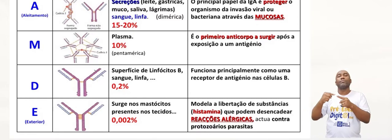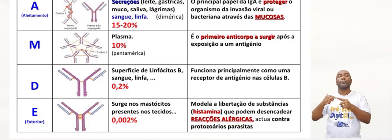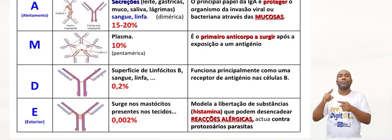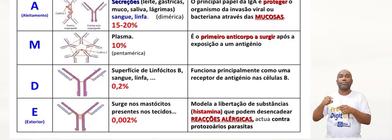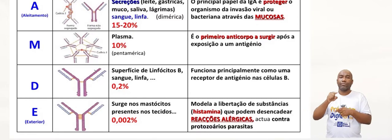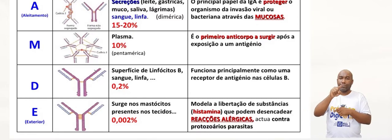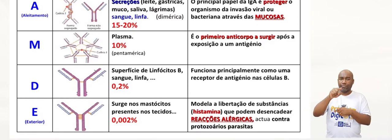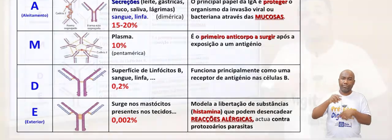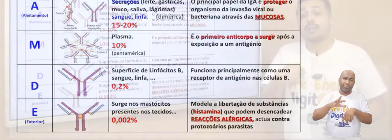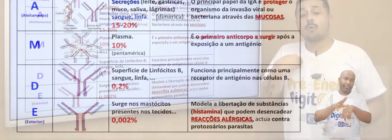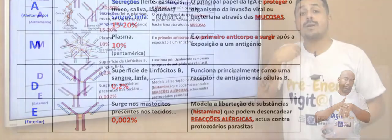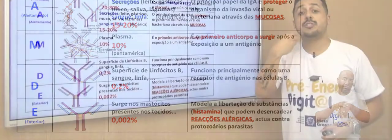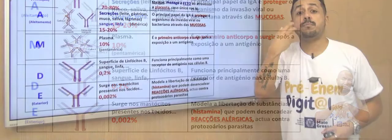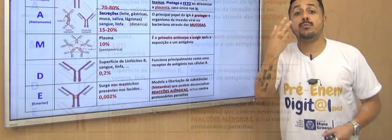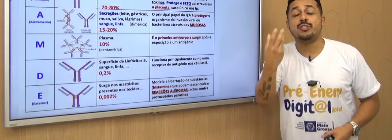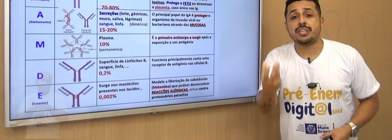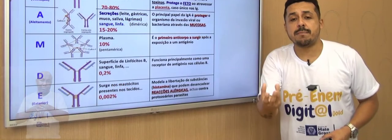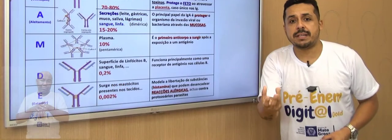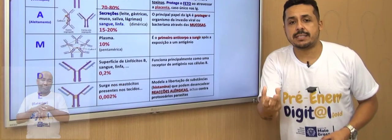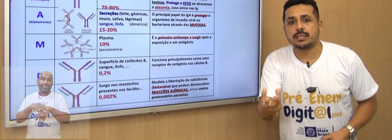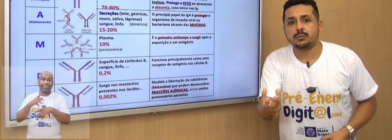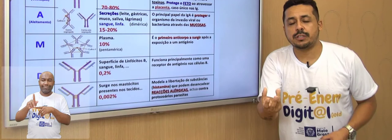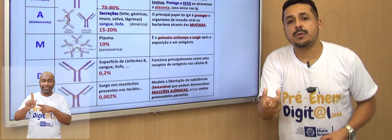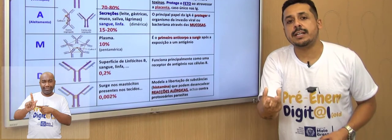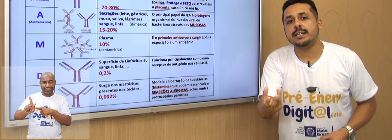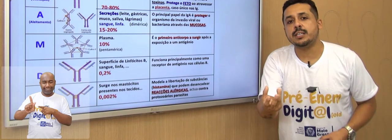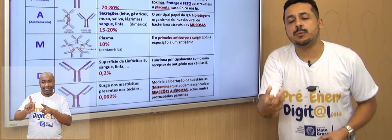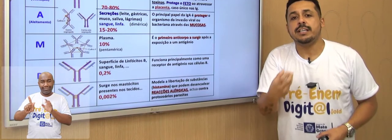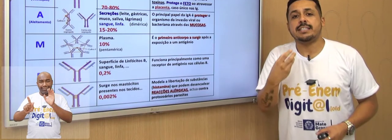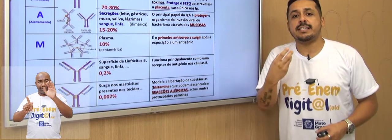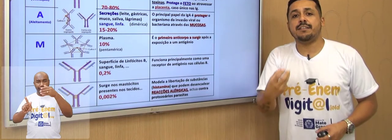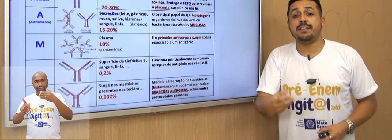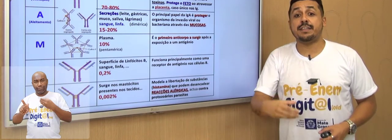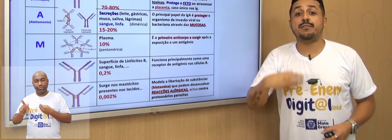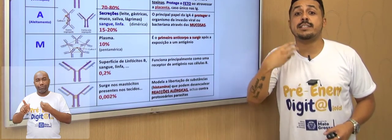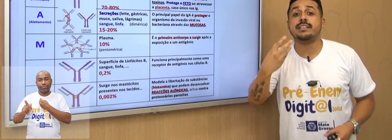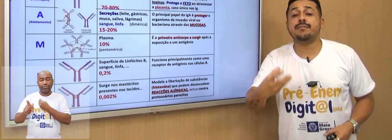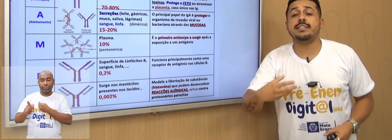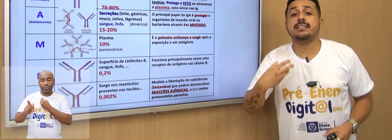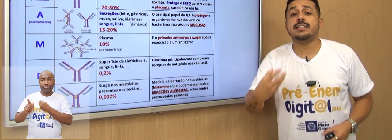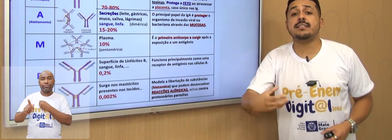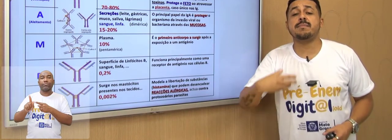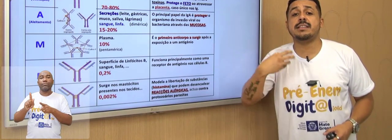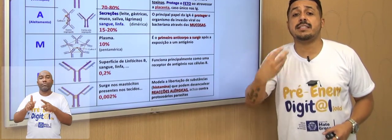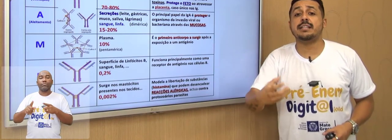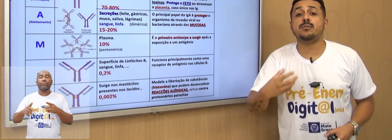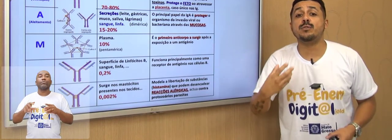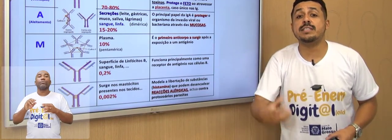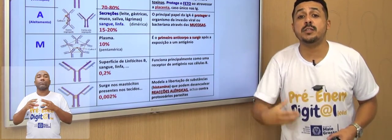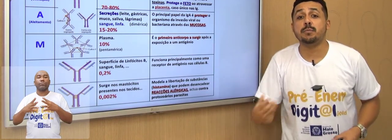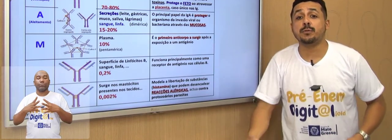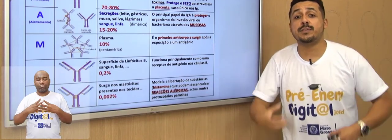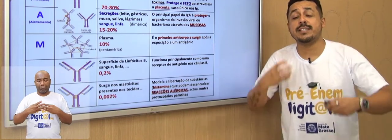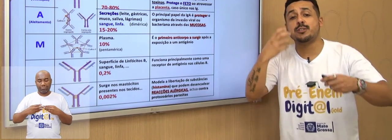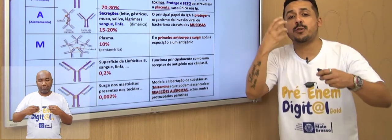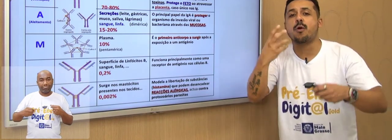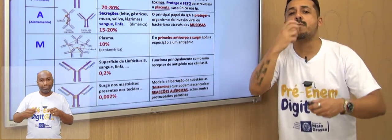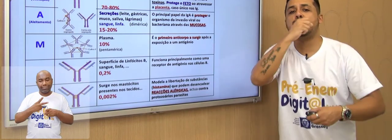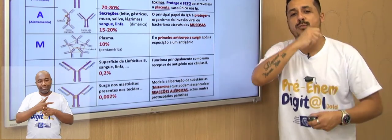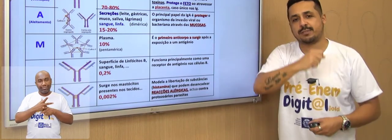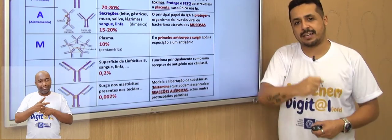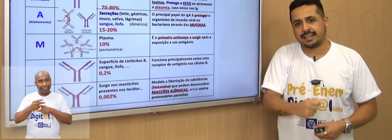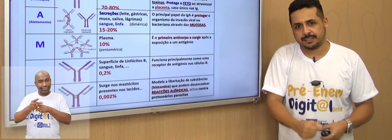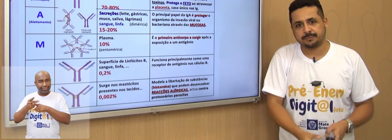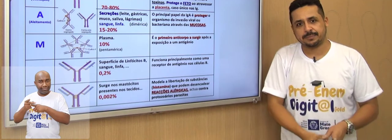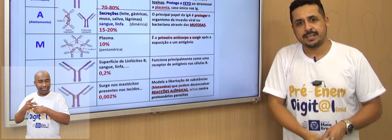a doença. Agora, com a tipo G presente no teu organismo, significa que você foi sensibilizado e conseguiu produzir